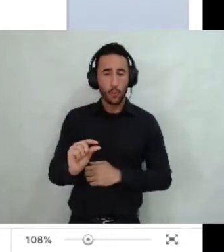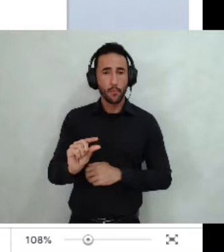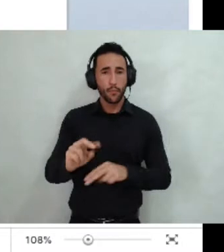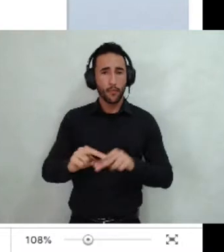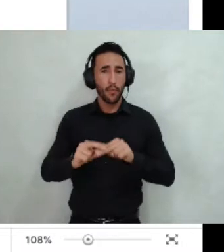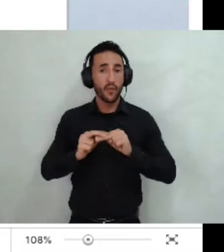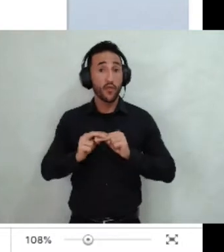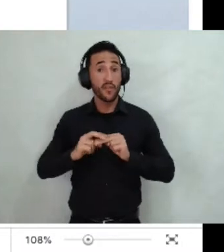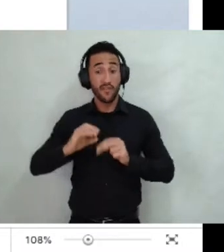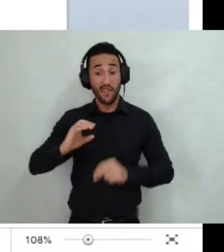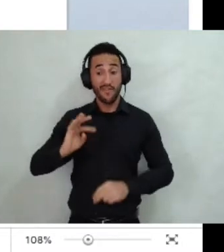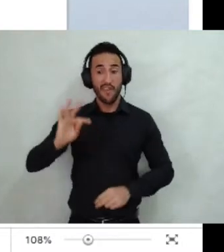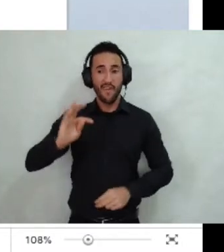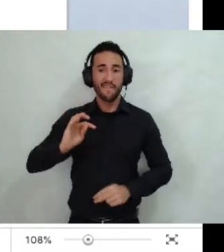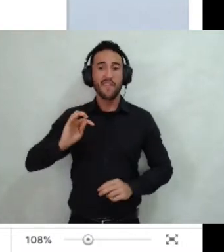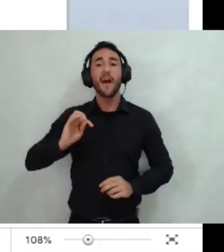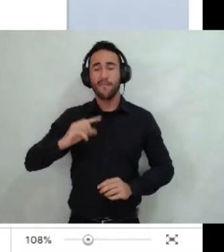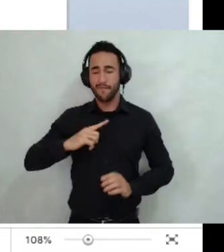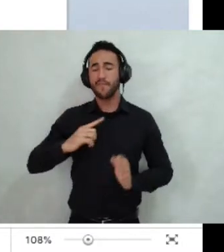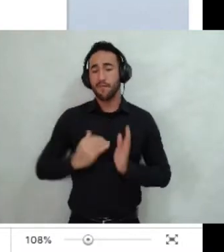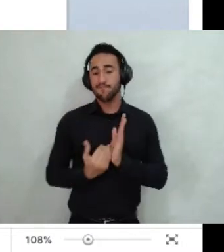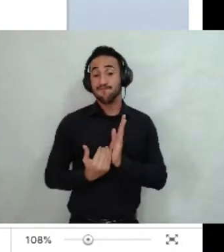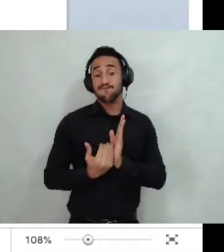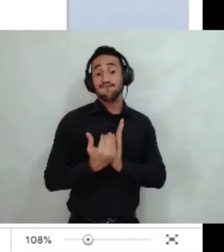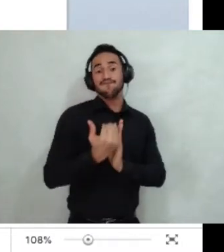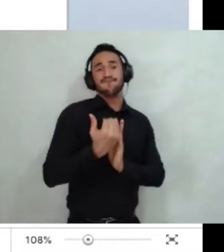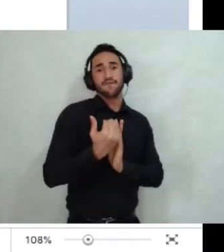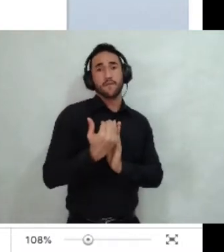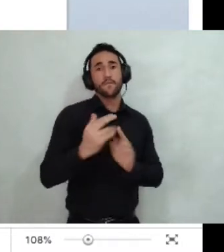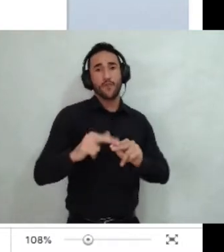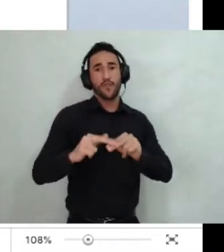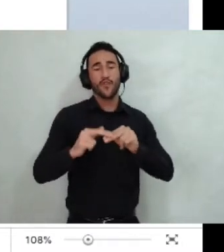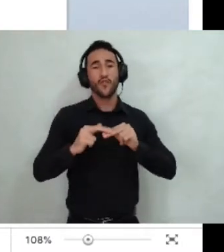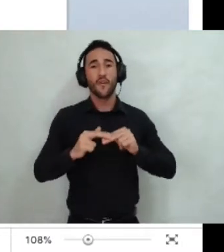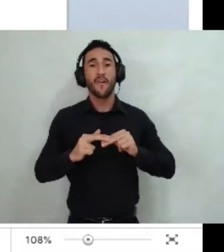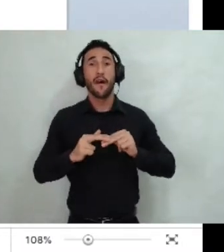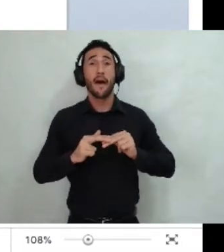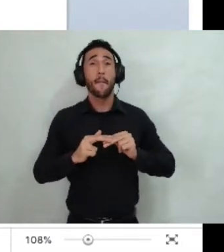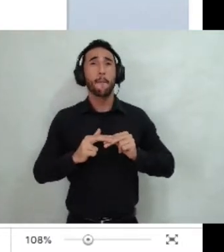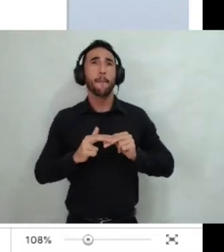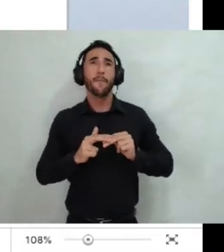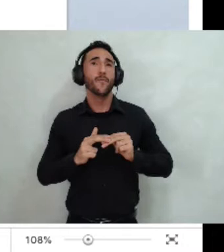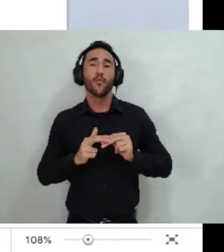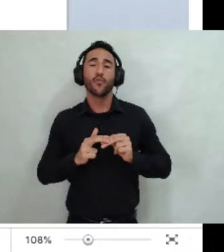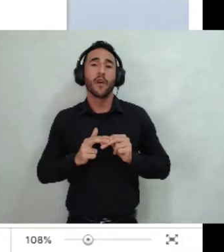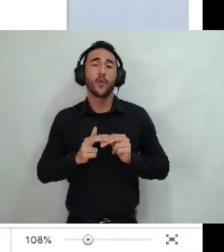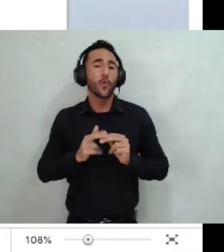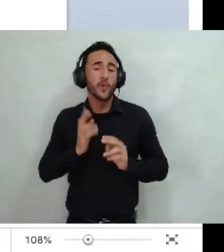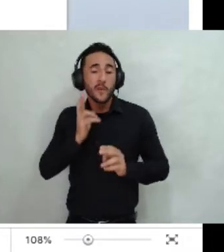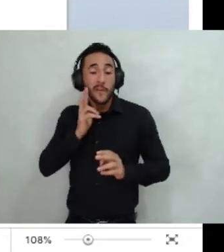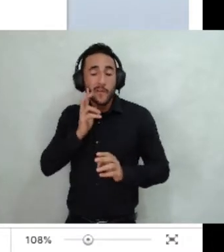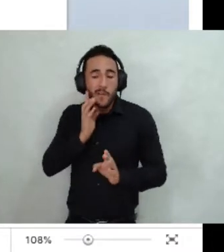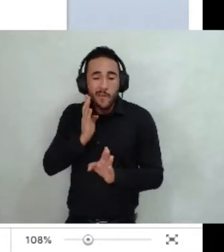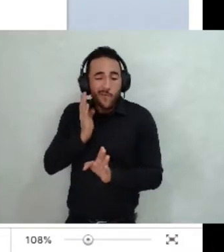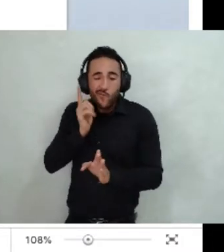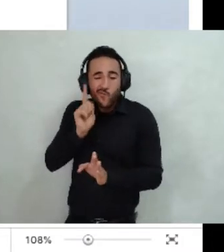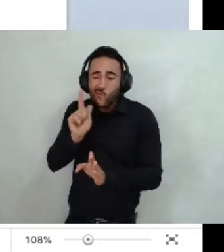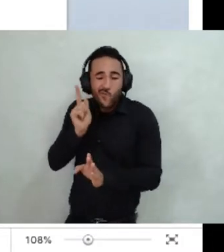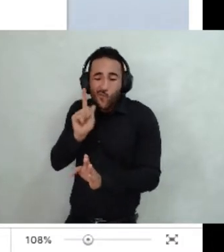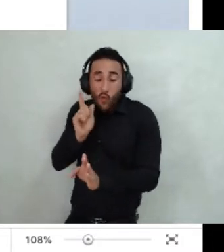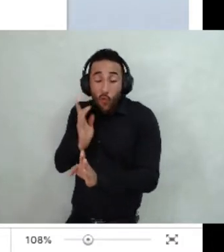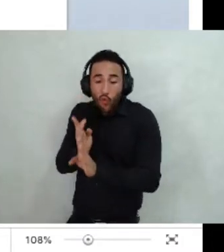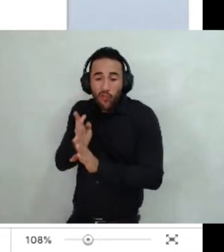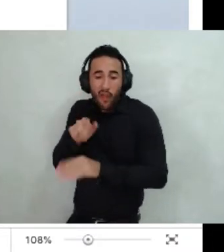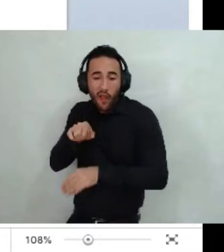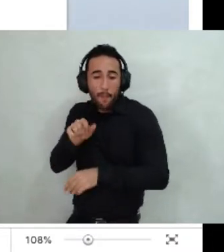ser mais alto, como a gente vê aqui, pode ser que a gente não detecte com o protocolo e num outro laboratório você consiga